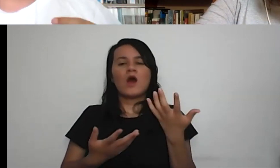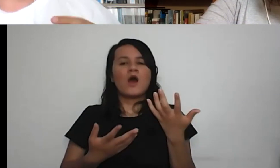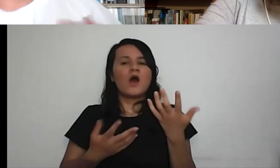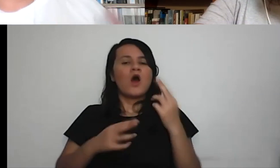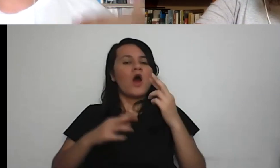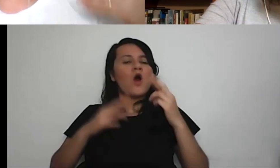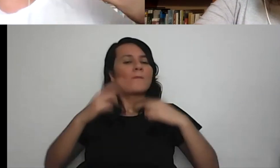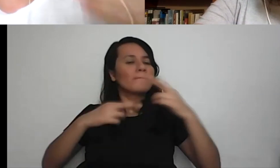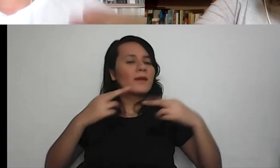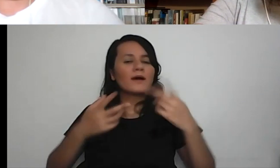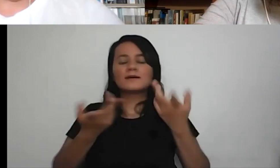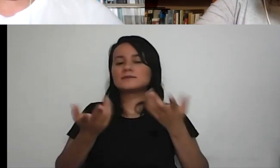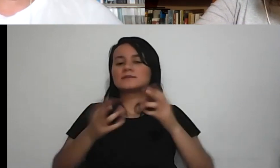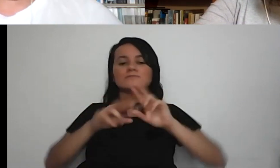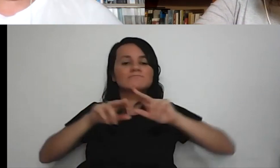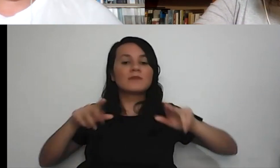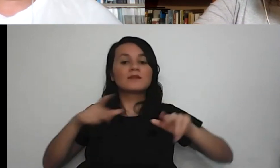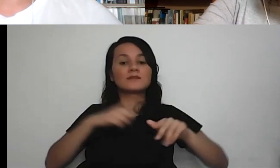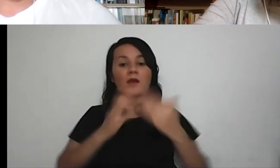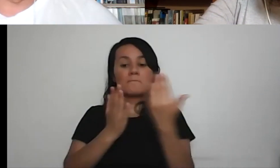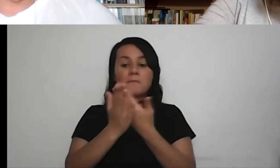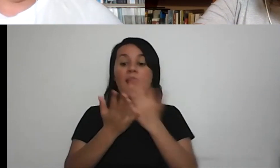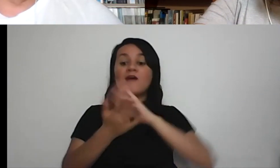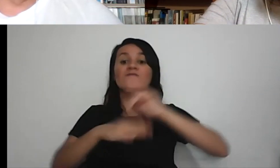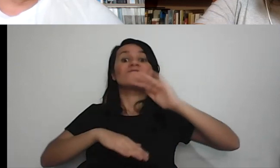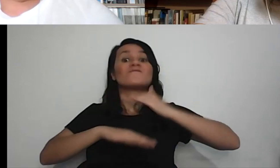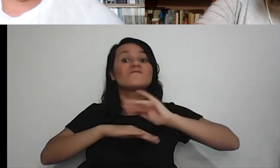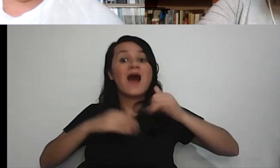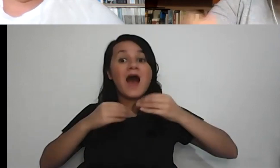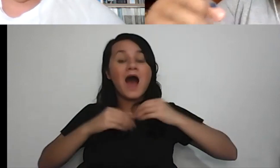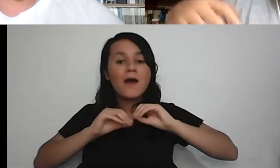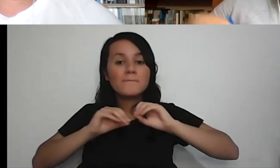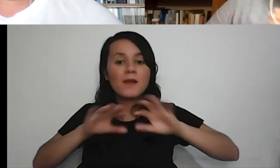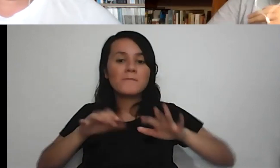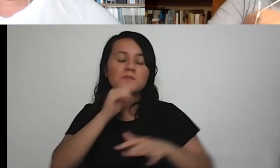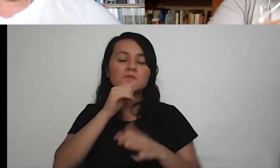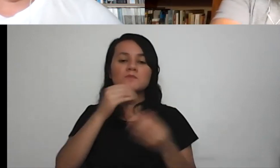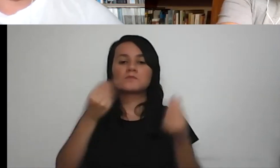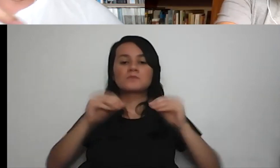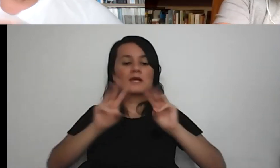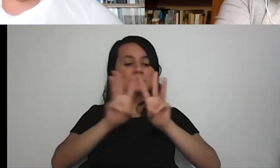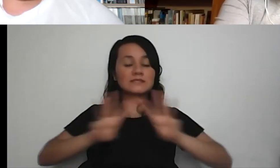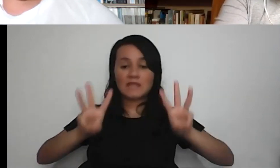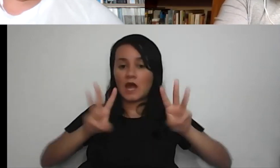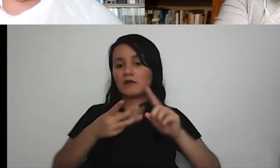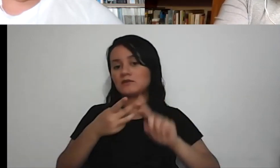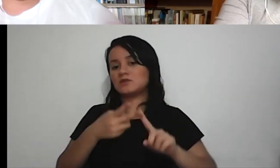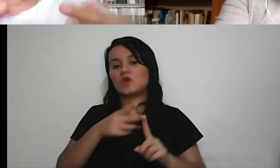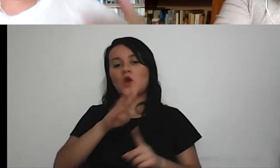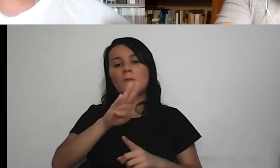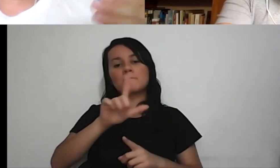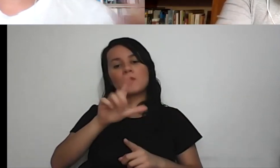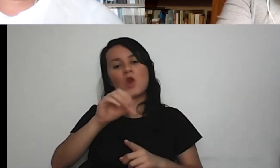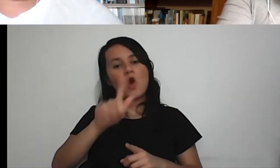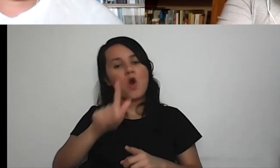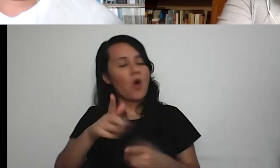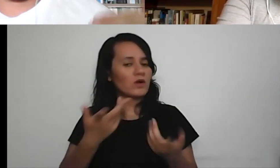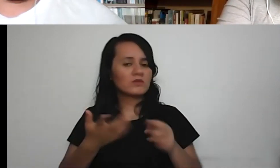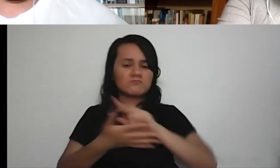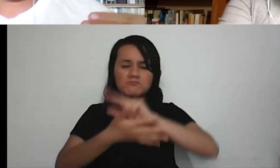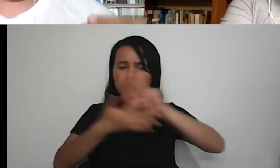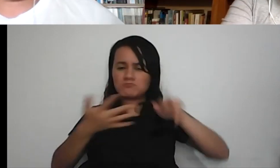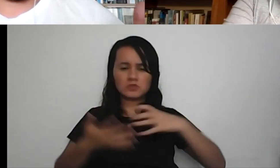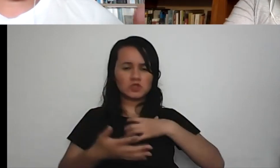né? Você chega até o momento da publicação, num blog, num site, no seu próprio livro, você faz